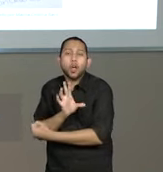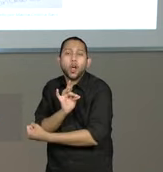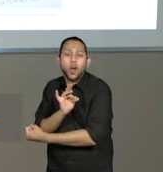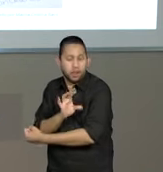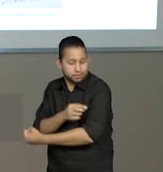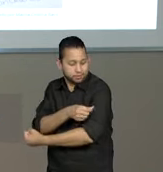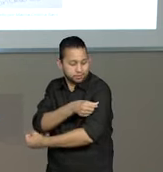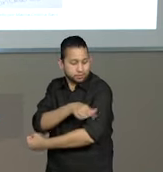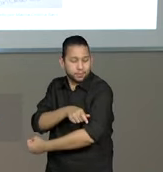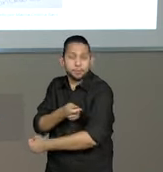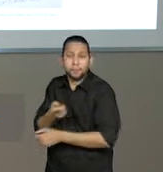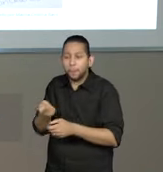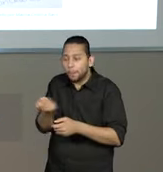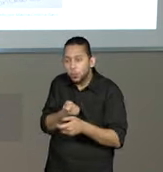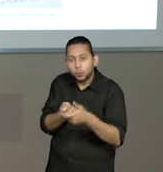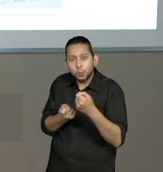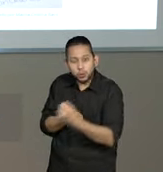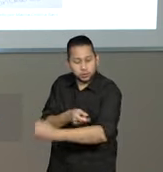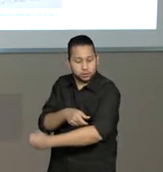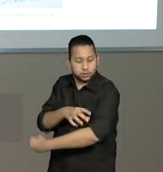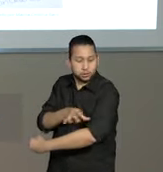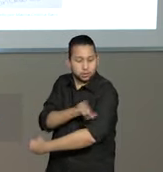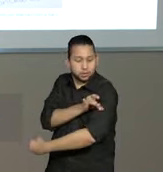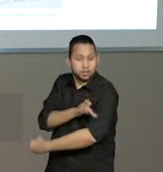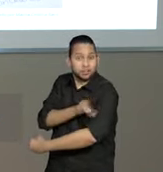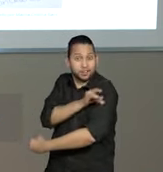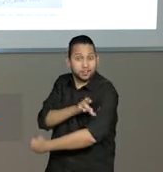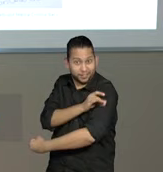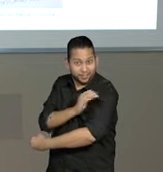que mais tem de característica desse tendão?